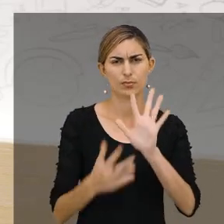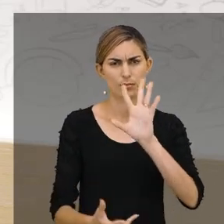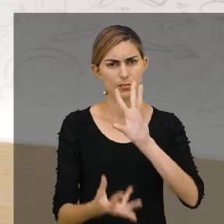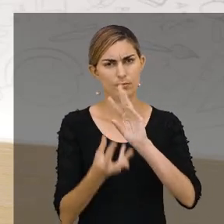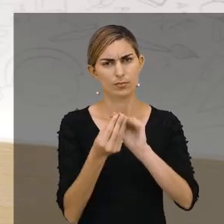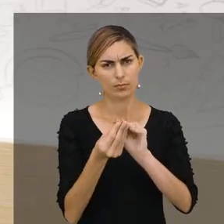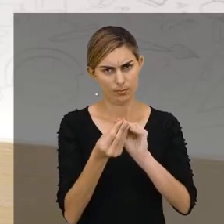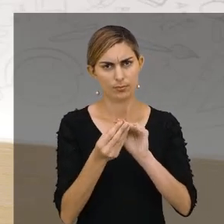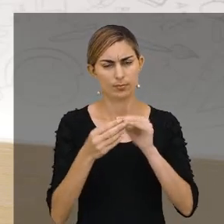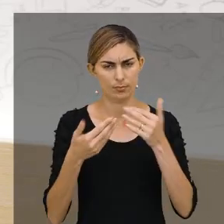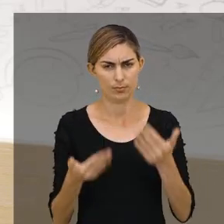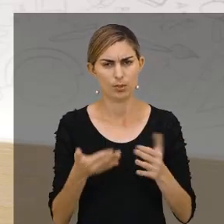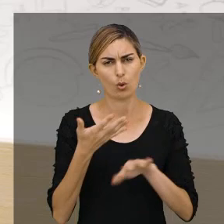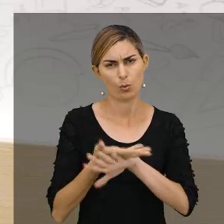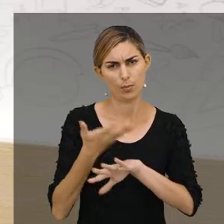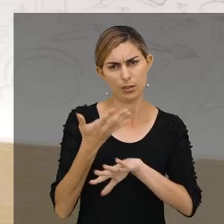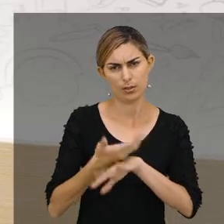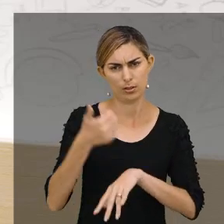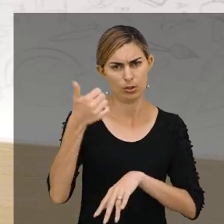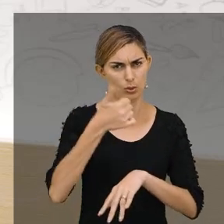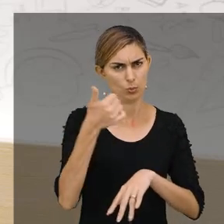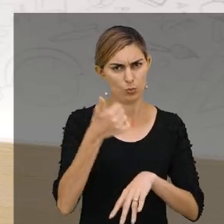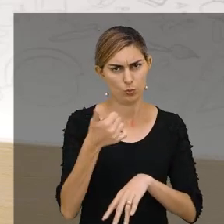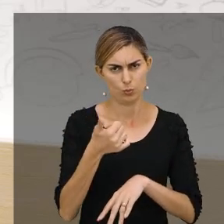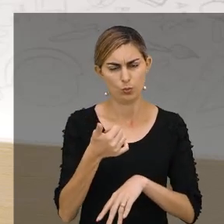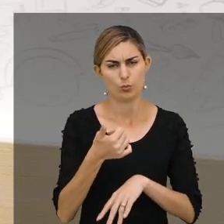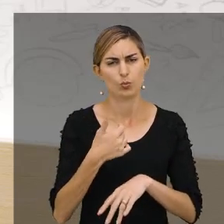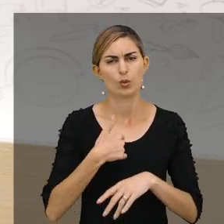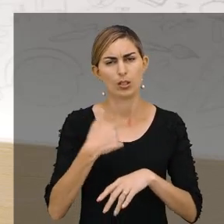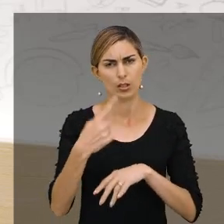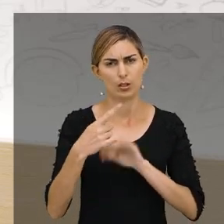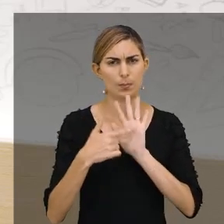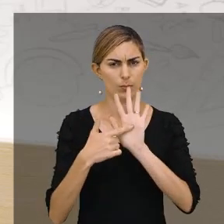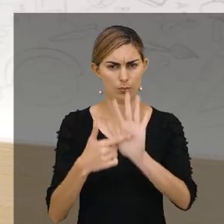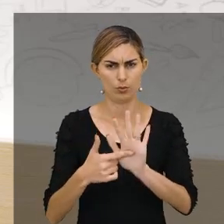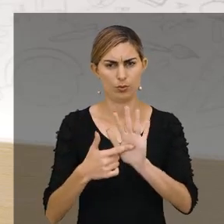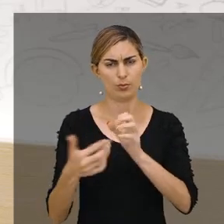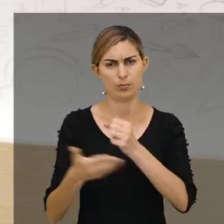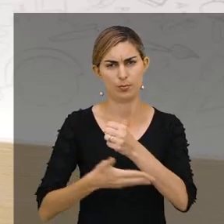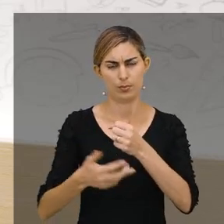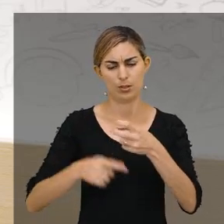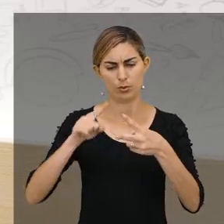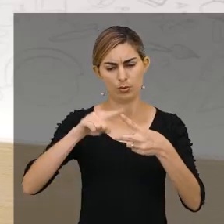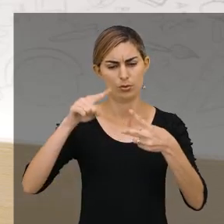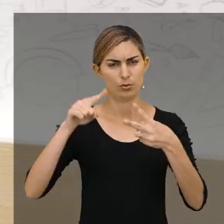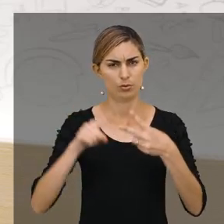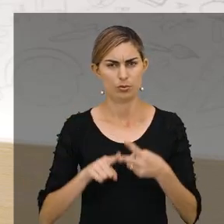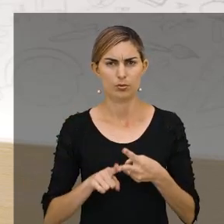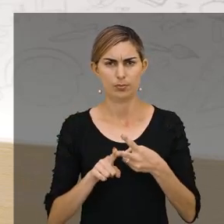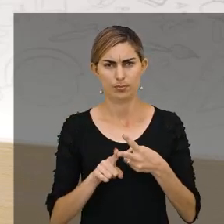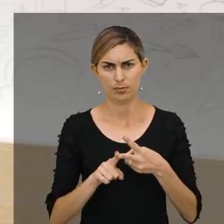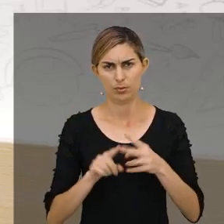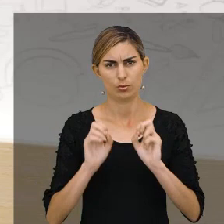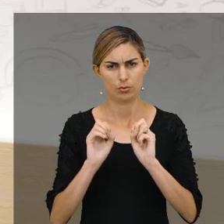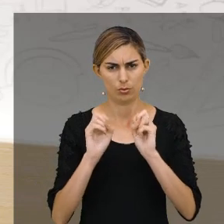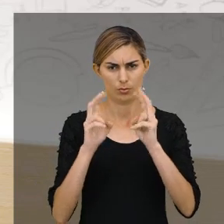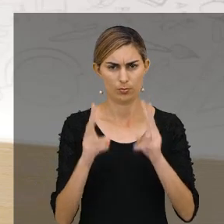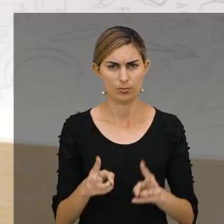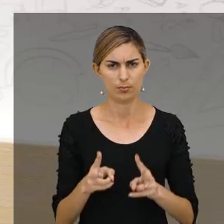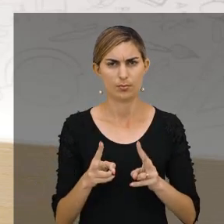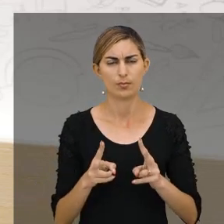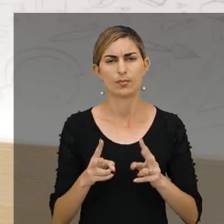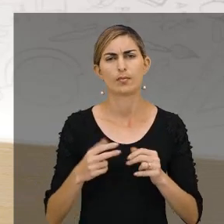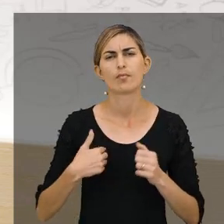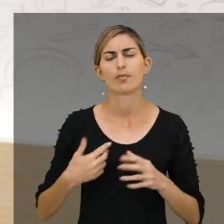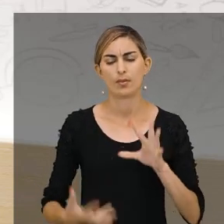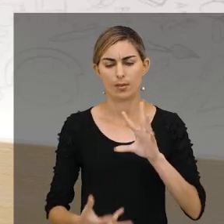uma síntese, tá, da competência 1, onde ela aborda basicamente 2 tópicos, ok?